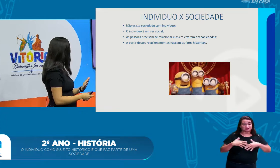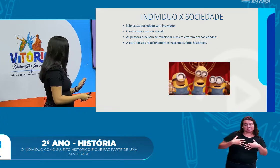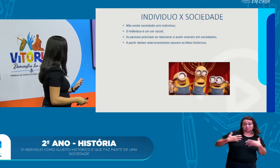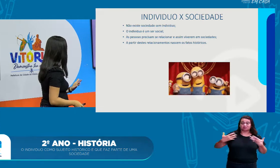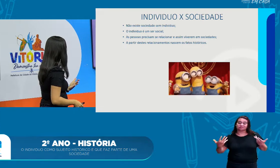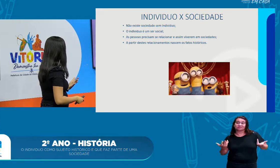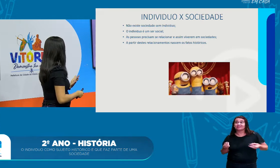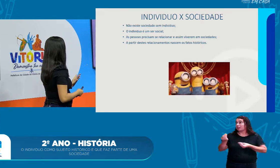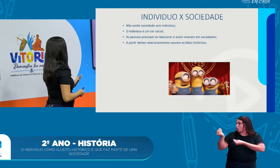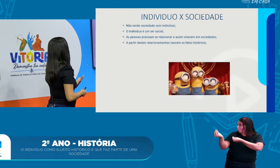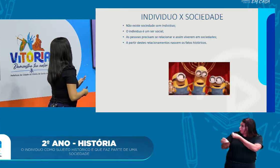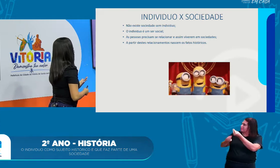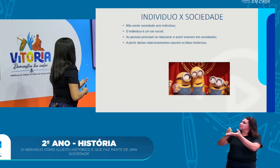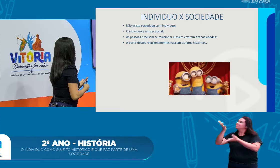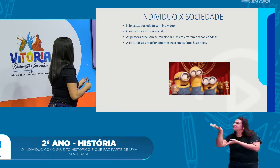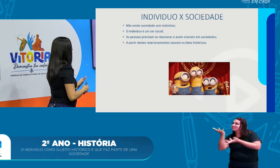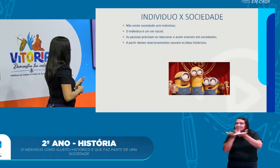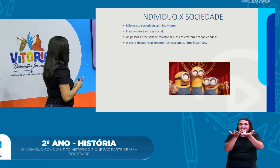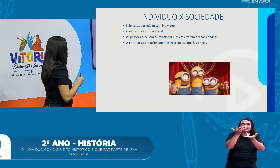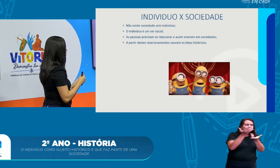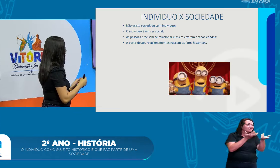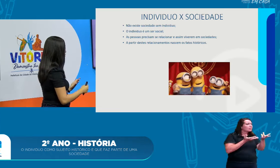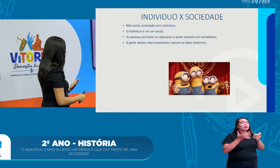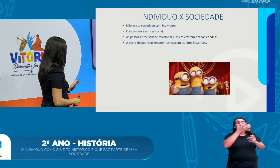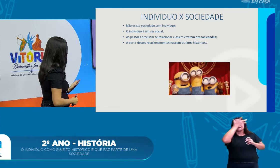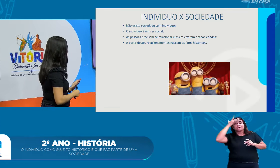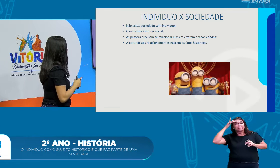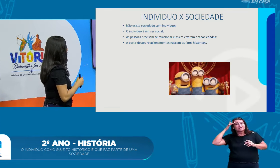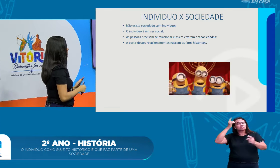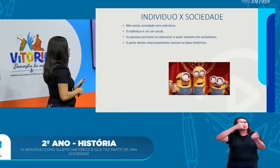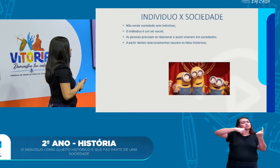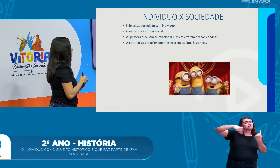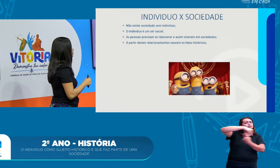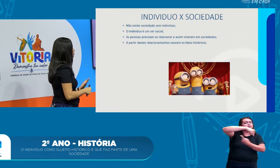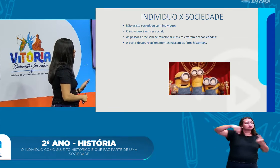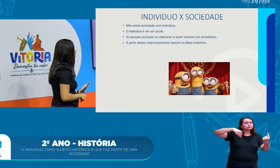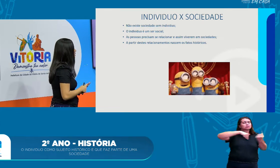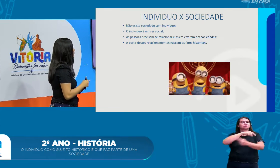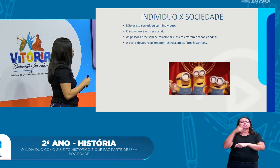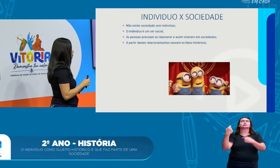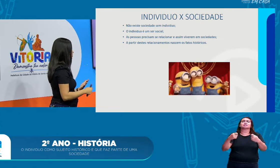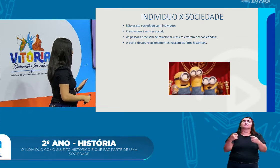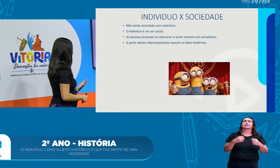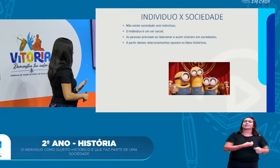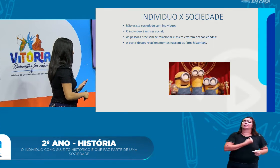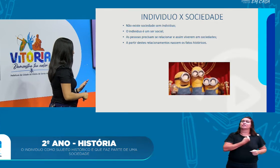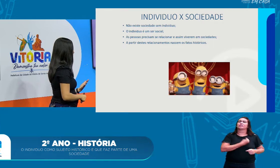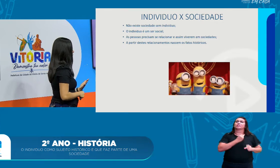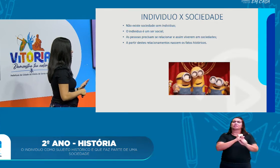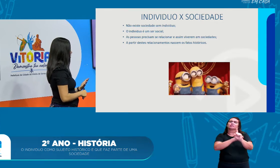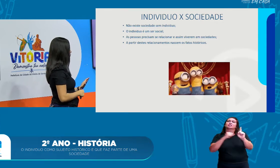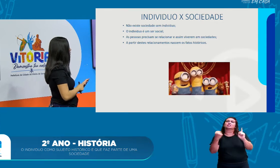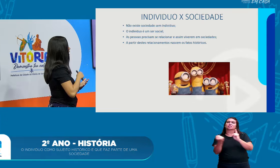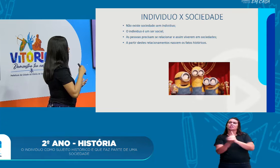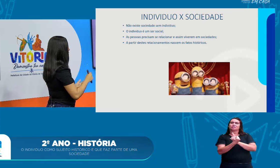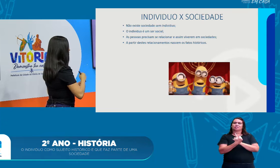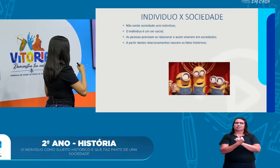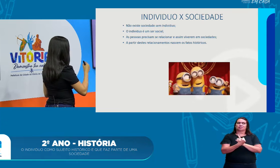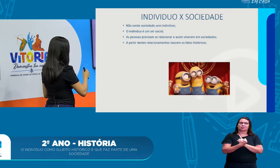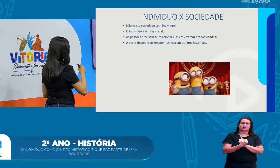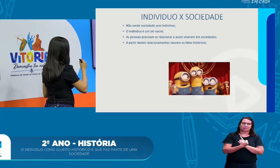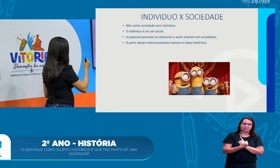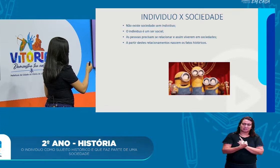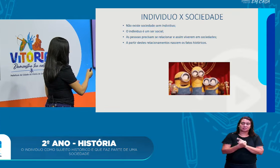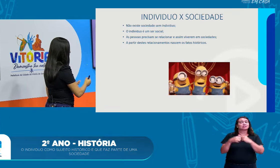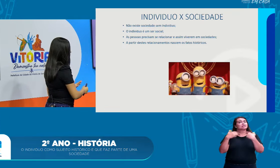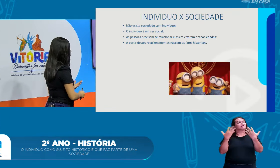tá bom? As pessoas precisam se relacionar e assim viverem em sociedade, certo? A partir